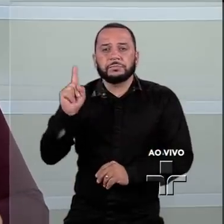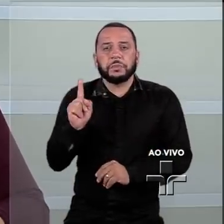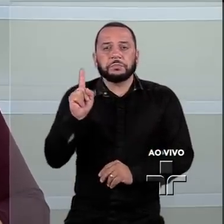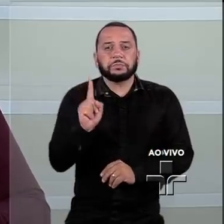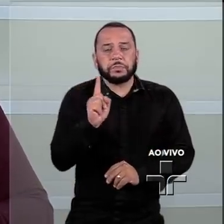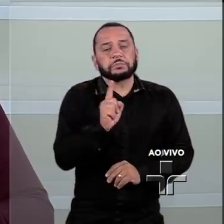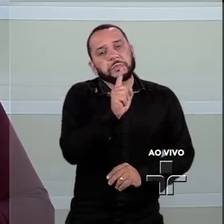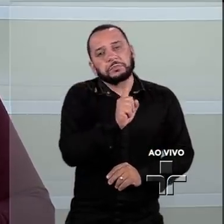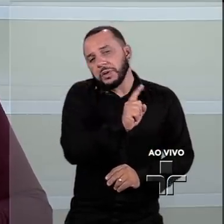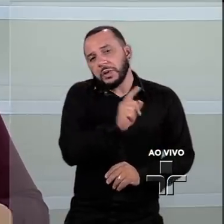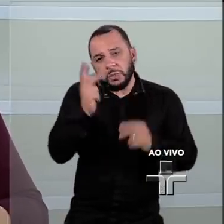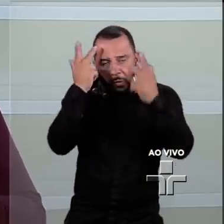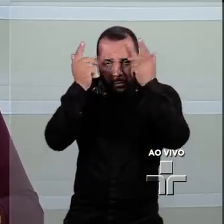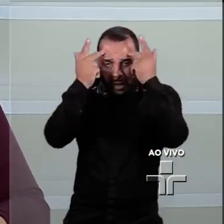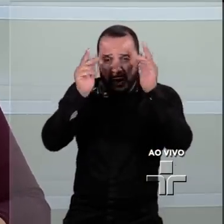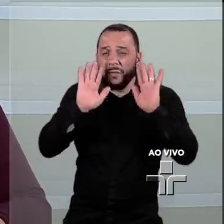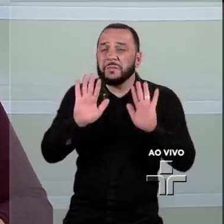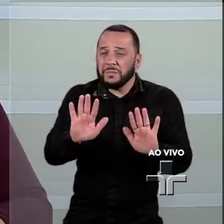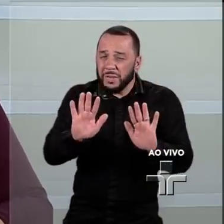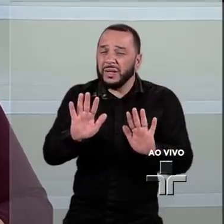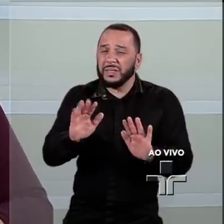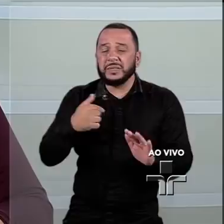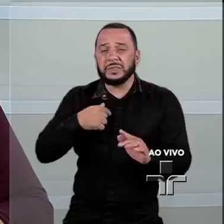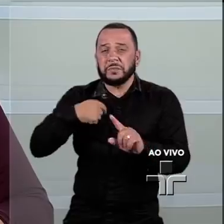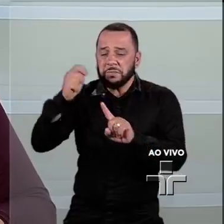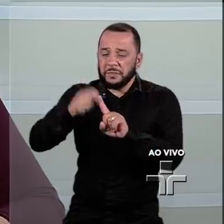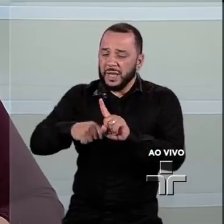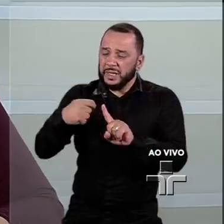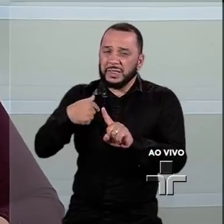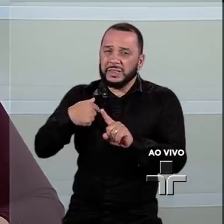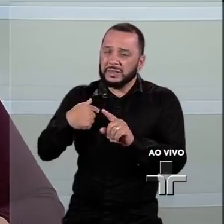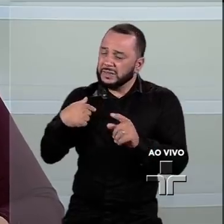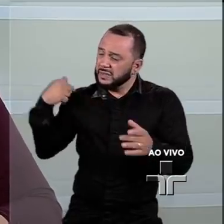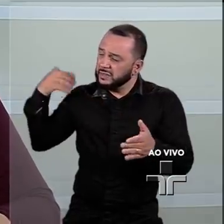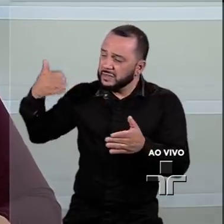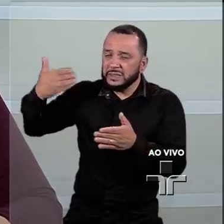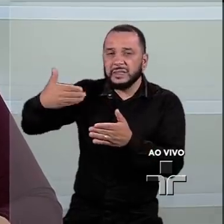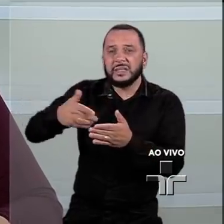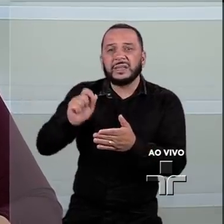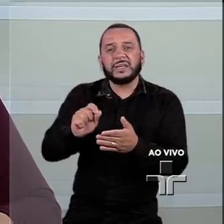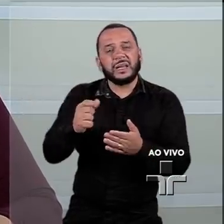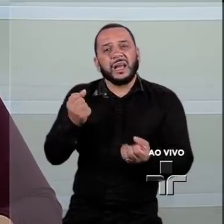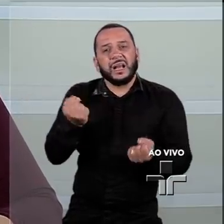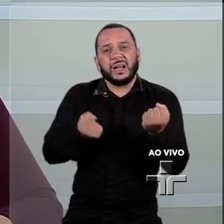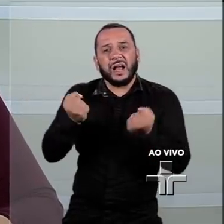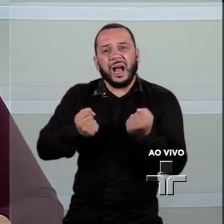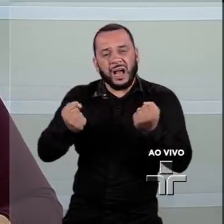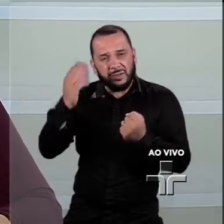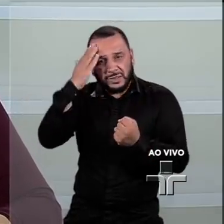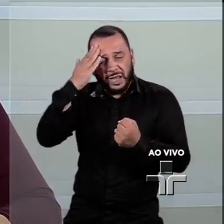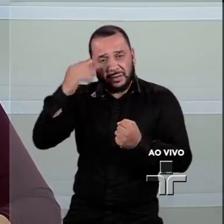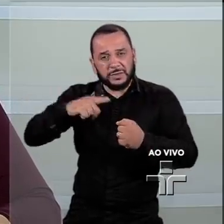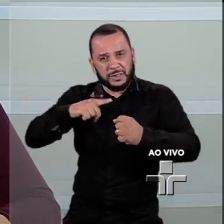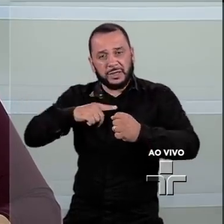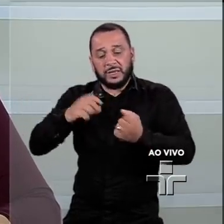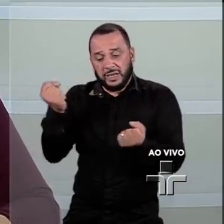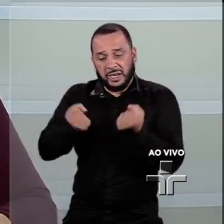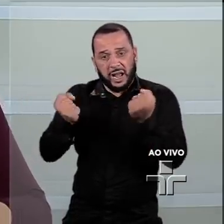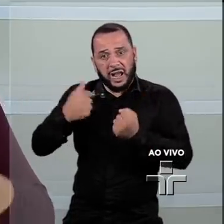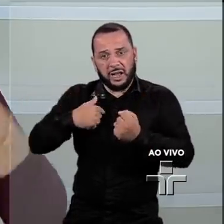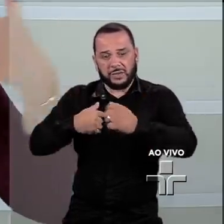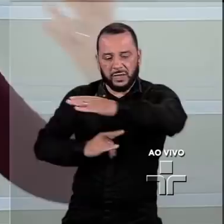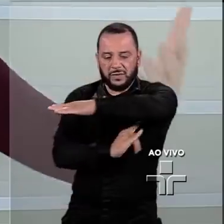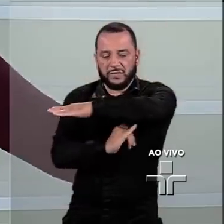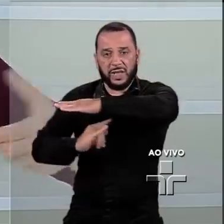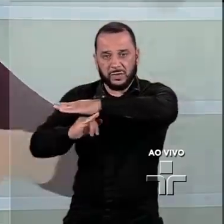últimos meses a gente descobriu um outro motivo de insegurança pública em São Paulo, que é andar de carro sobre os viadutos. O